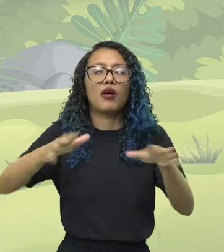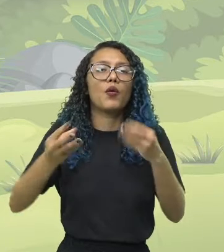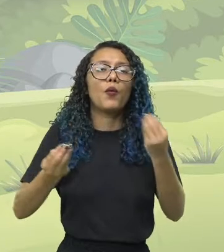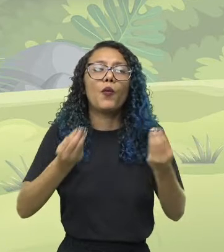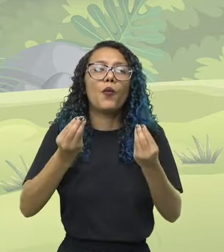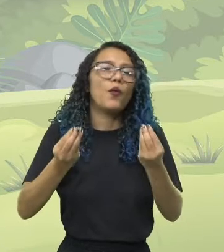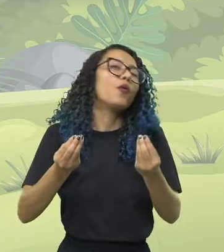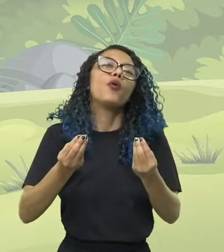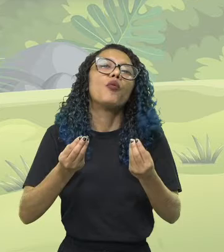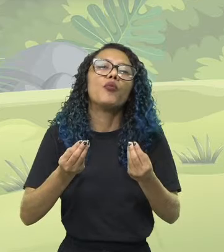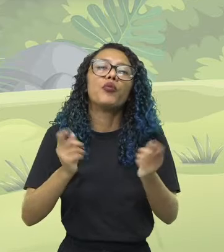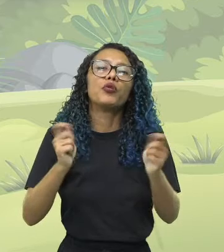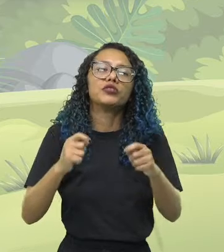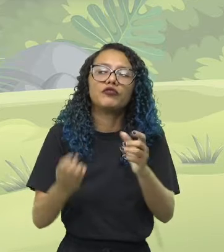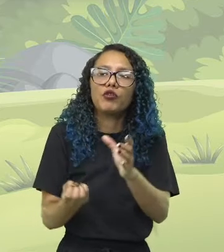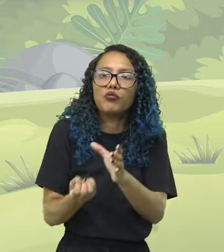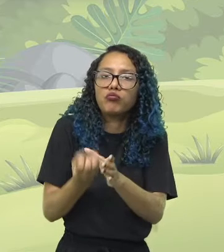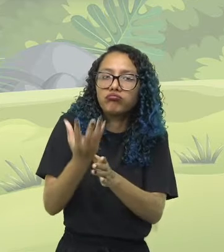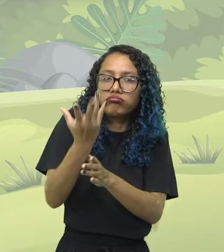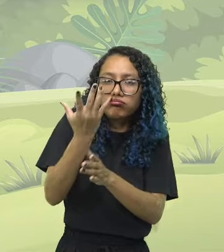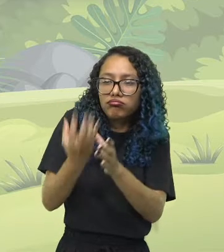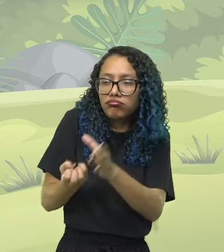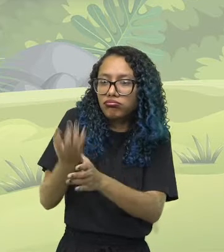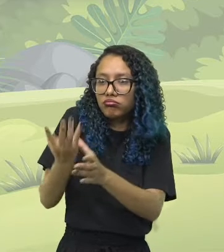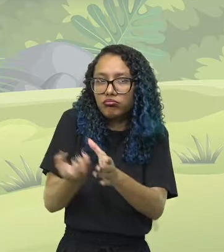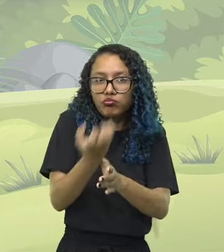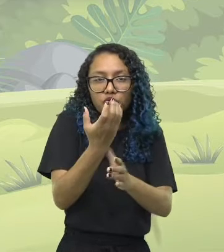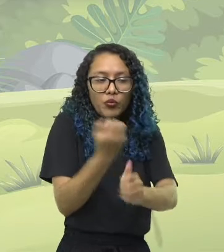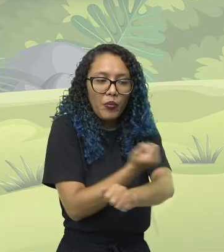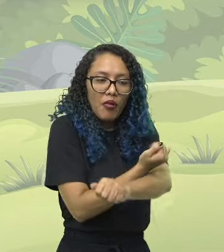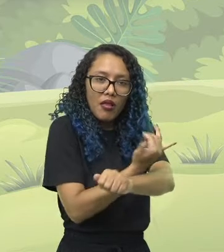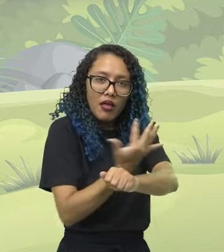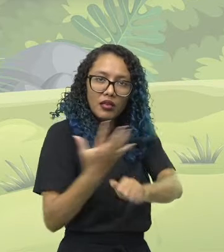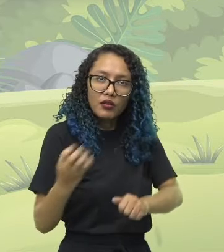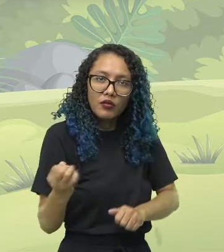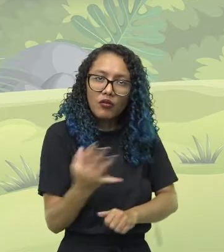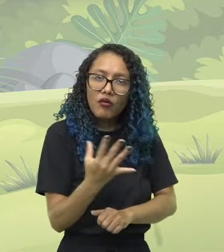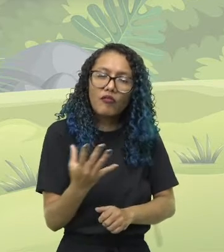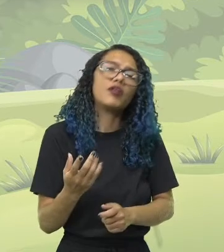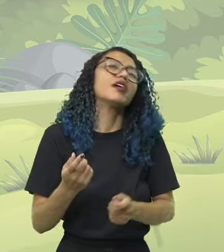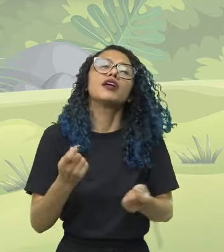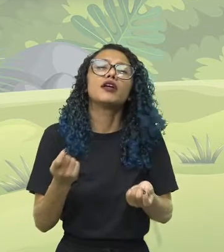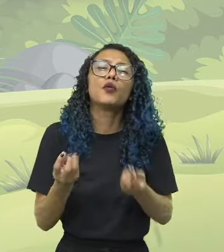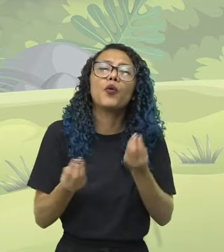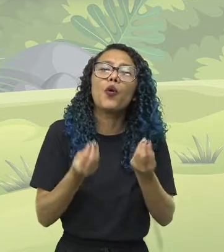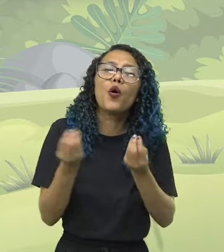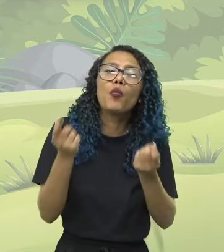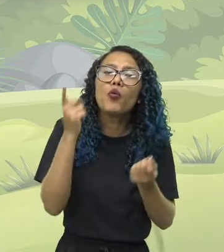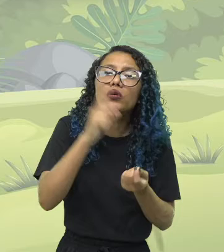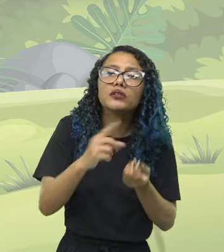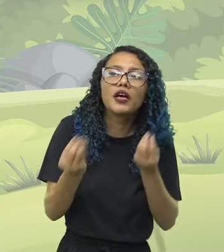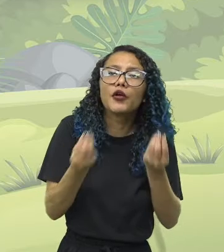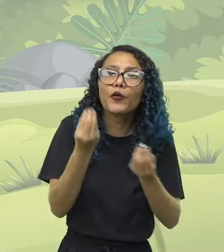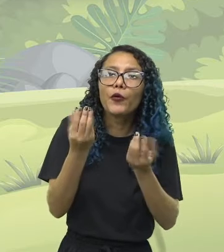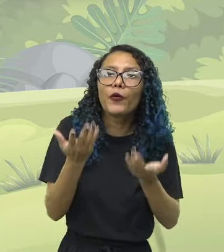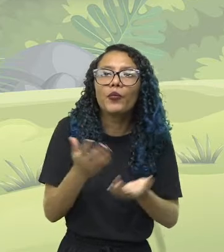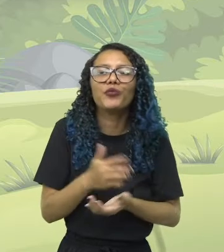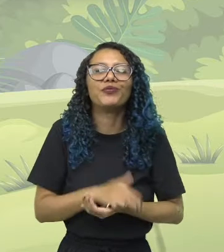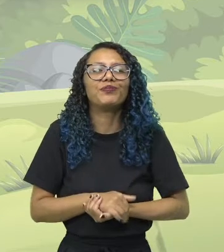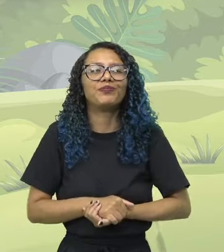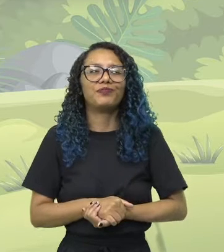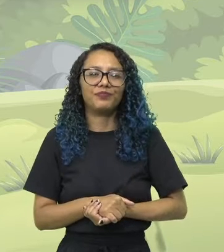ajudam, né, a fazer brotar novas plantas e como que elas têm essa capacidade de semear. Vamos